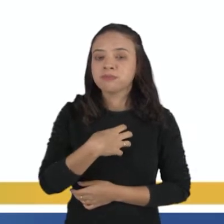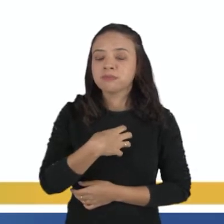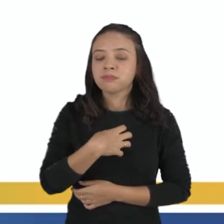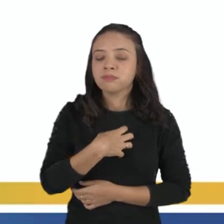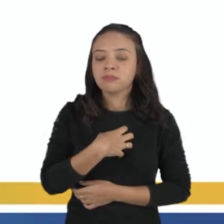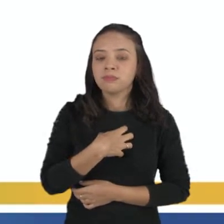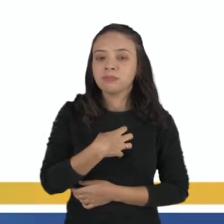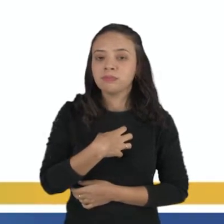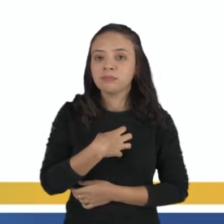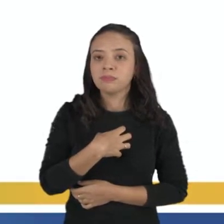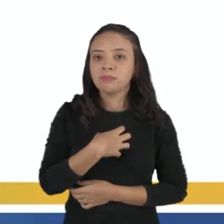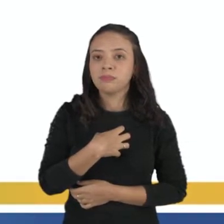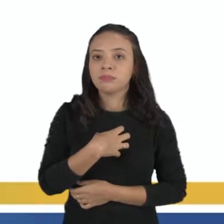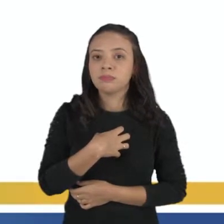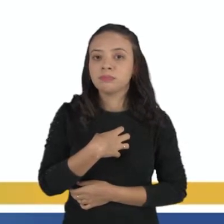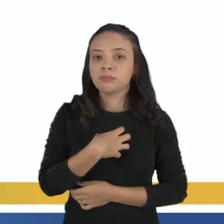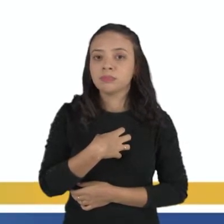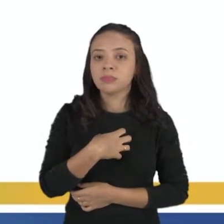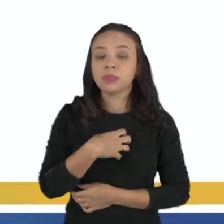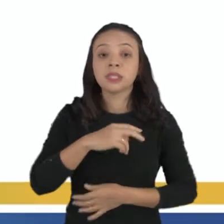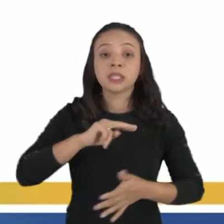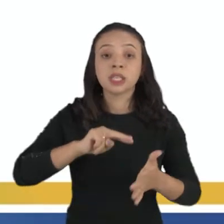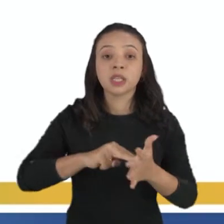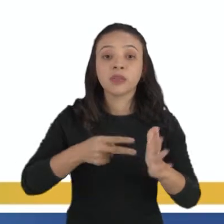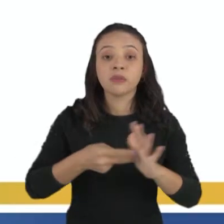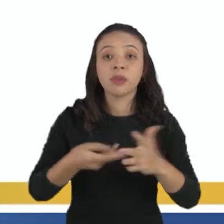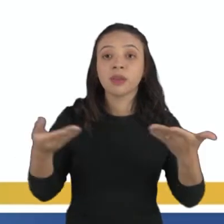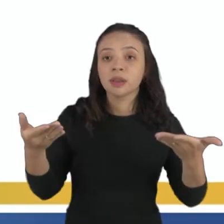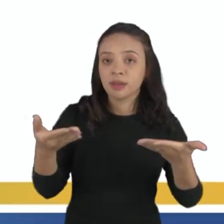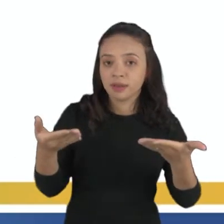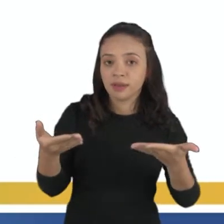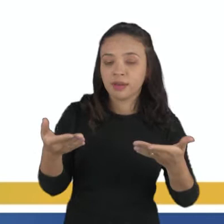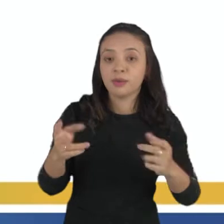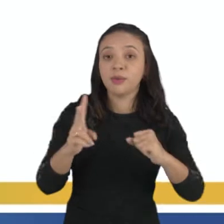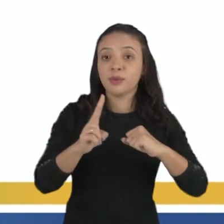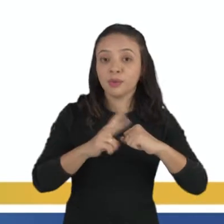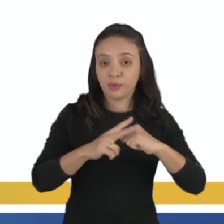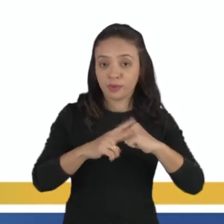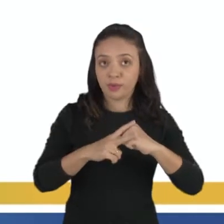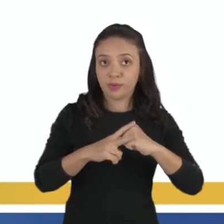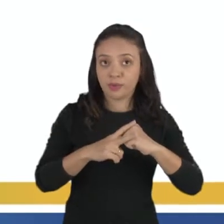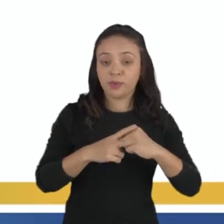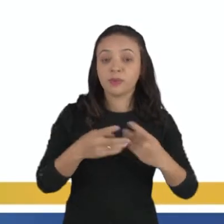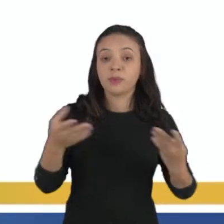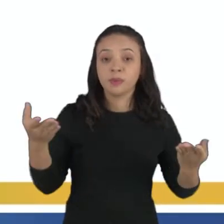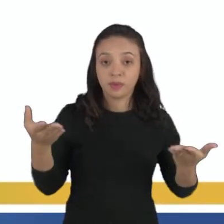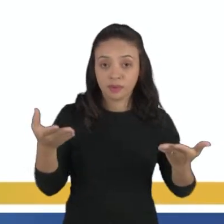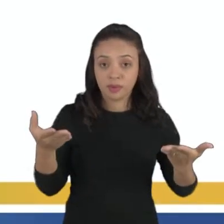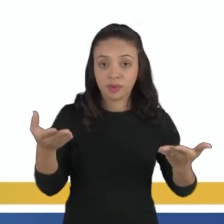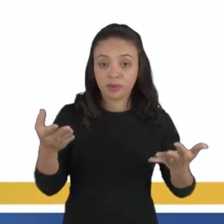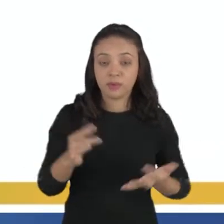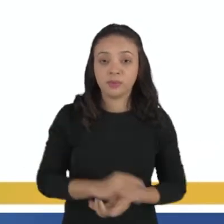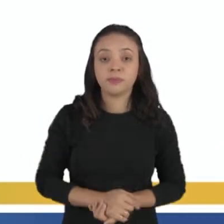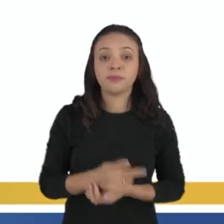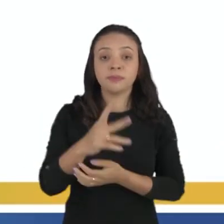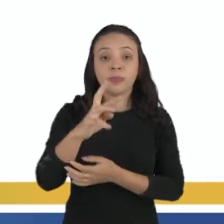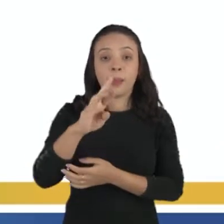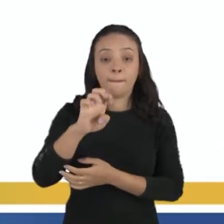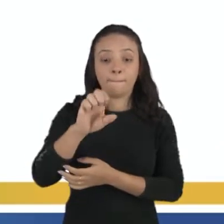ação que o sujeito faz, dizemos que está no presente, que o verbo está no tempo